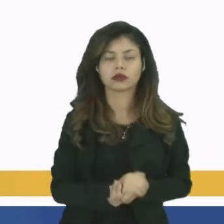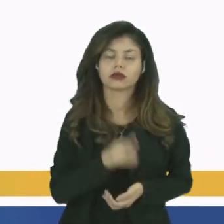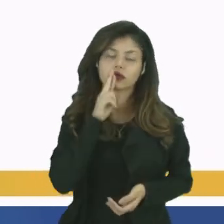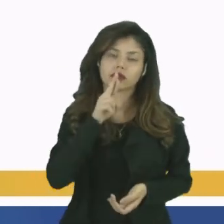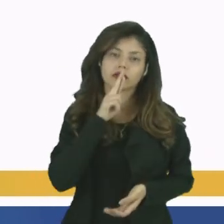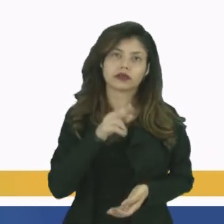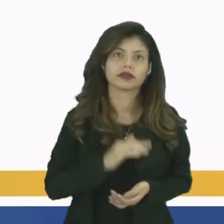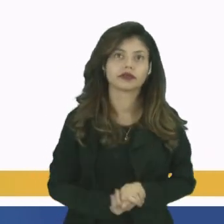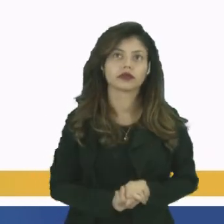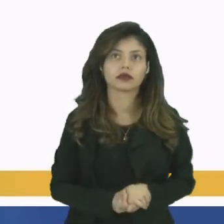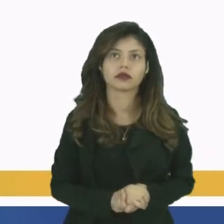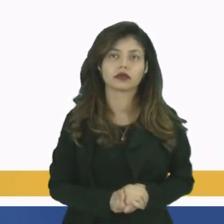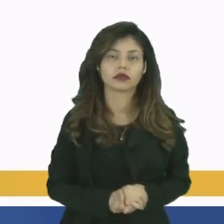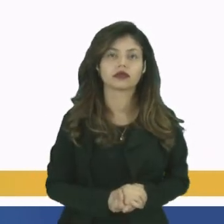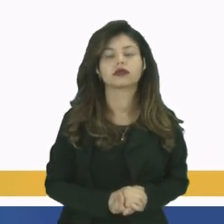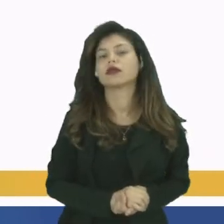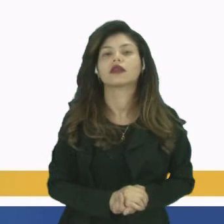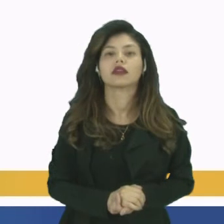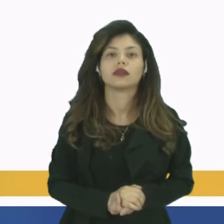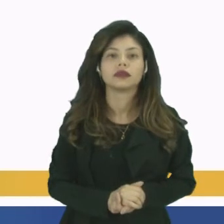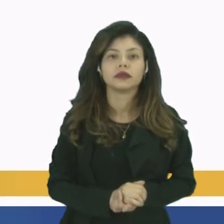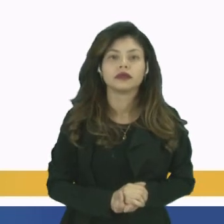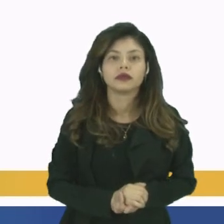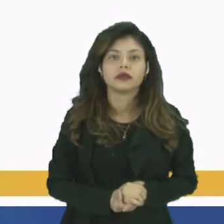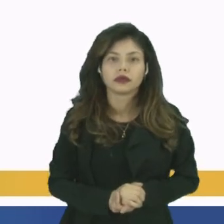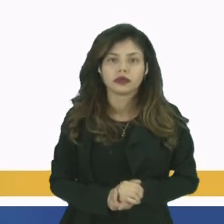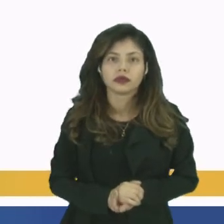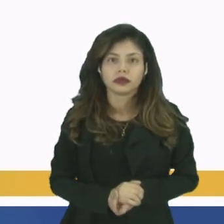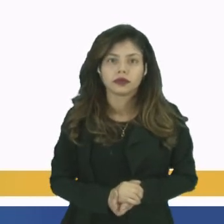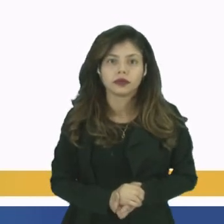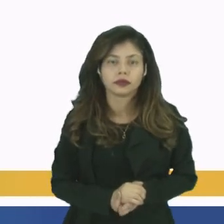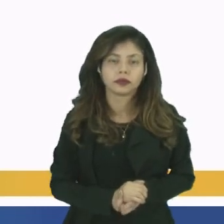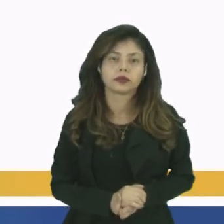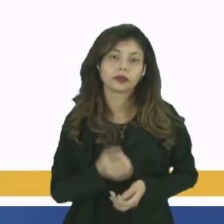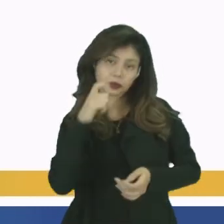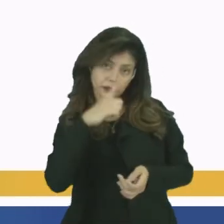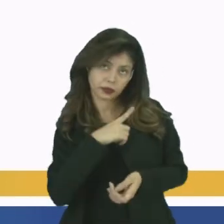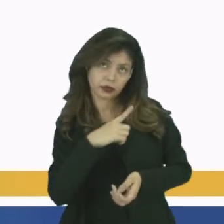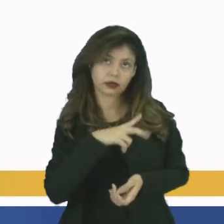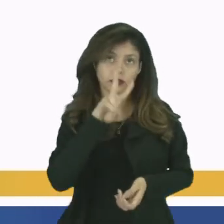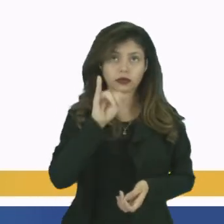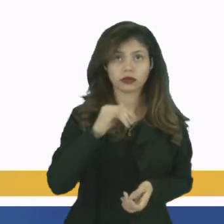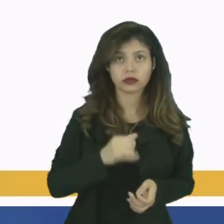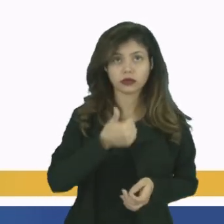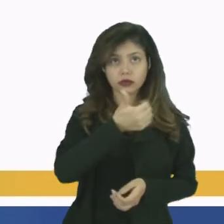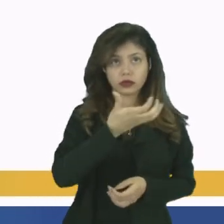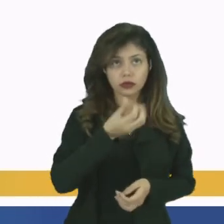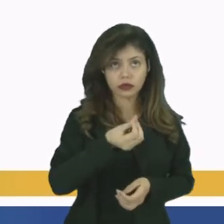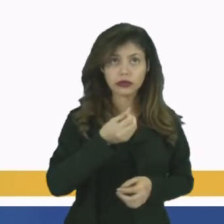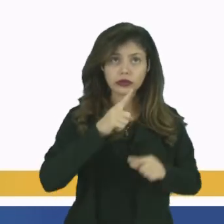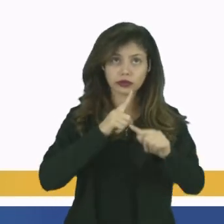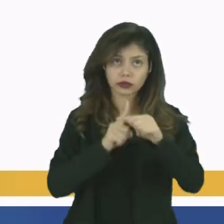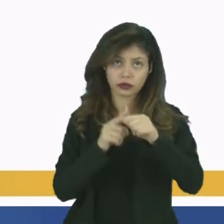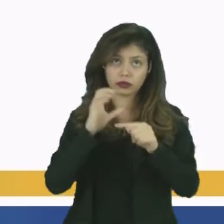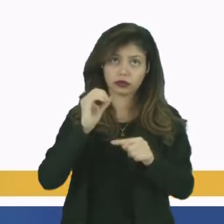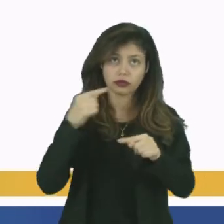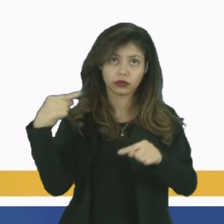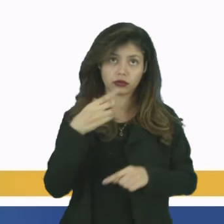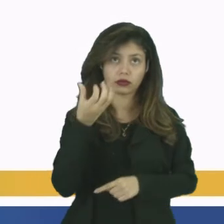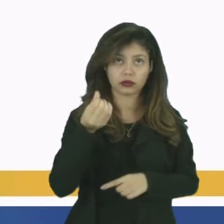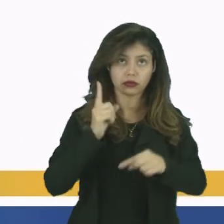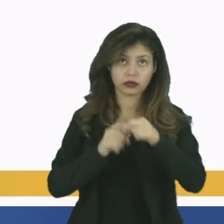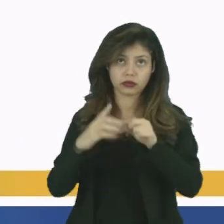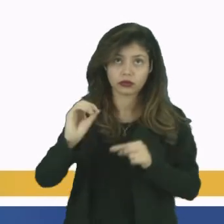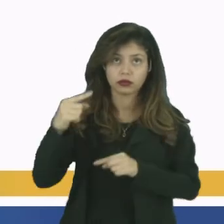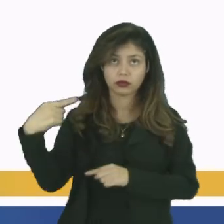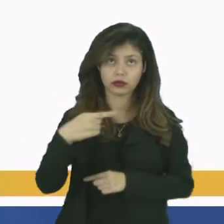aí eu trouxe só o cálculo de Sarri aí, tá? Que ficará 16 mais 0 menos 6 mais 6